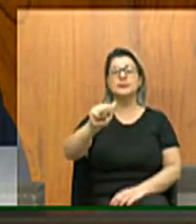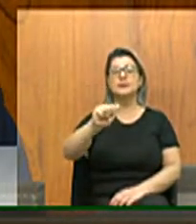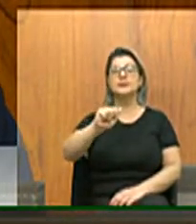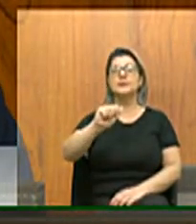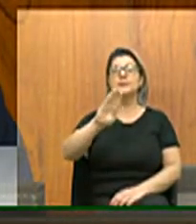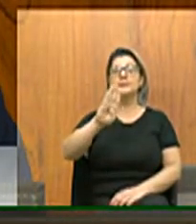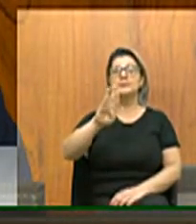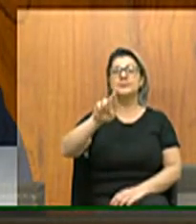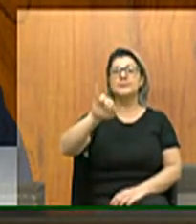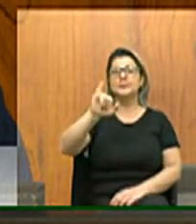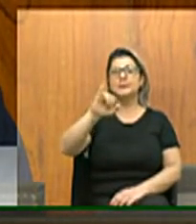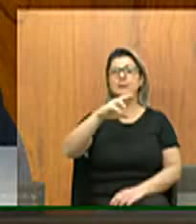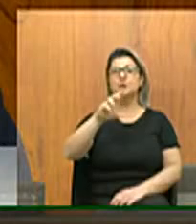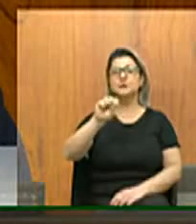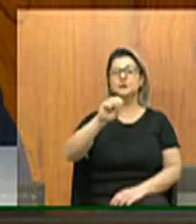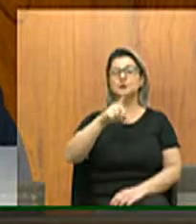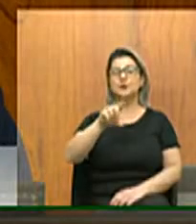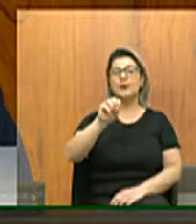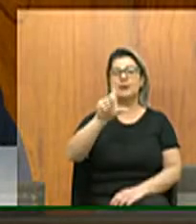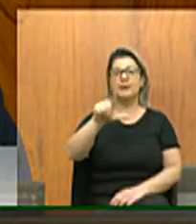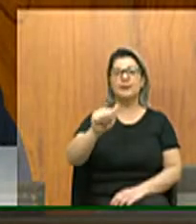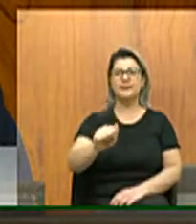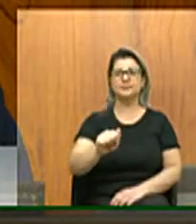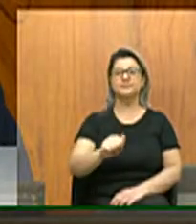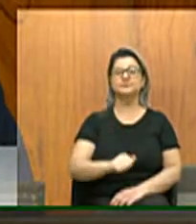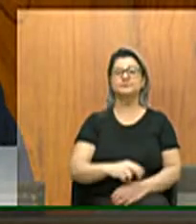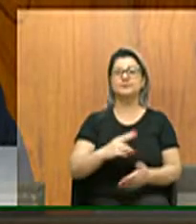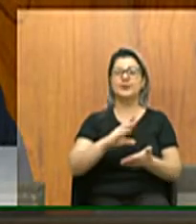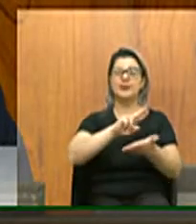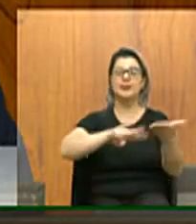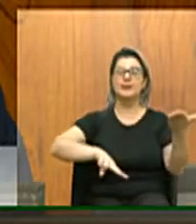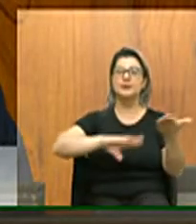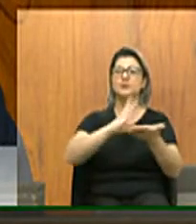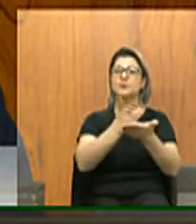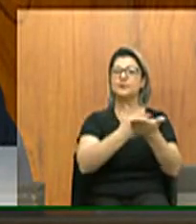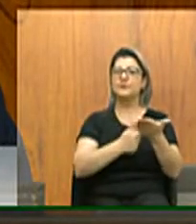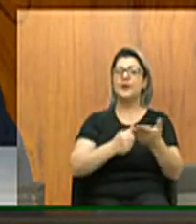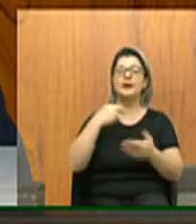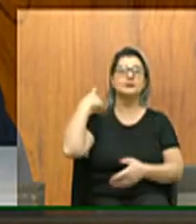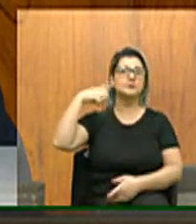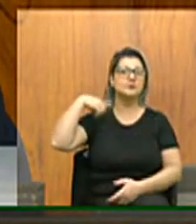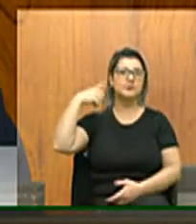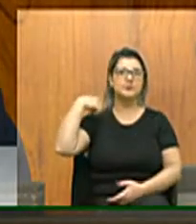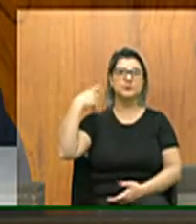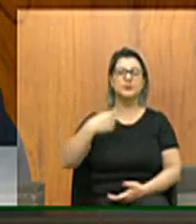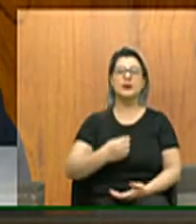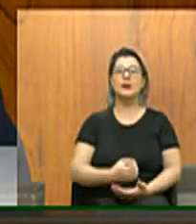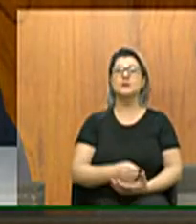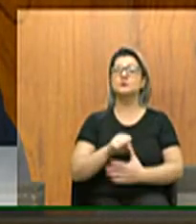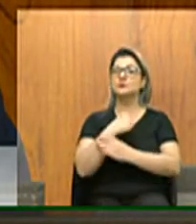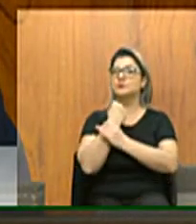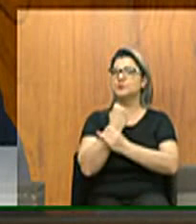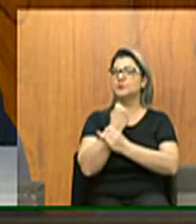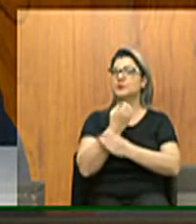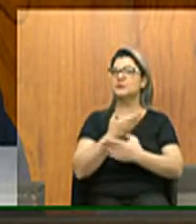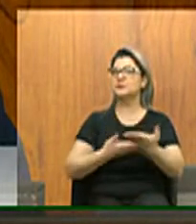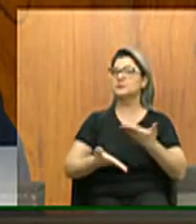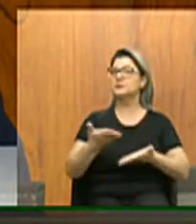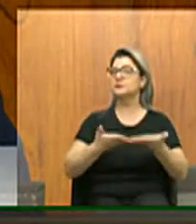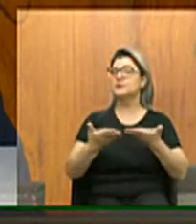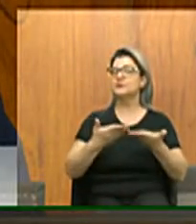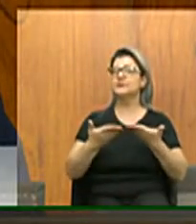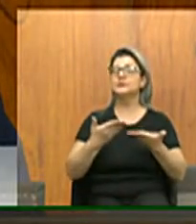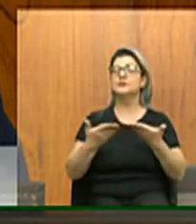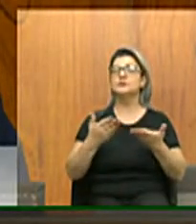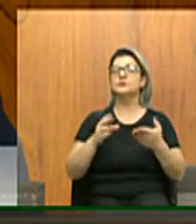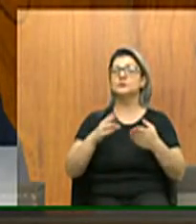Tecnologia. Como relator, deputado Isur Koch. Parecer favorável da Comissão de Segurança e Serviços Públicos, deputado